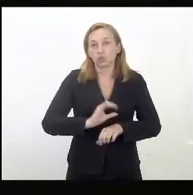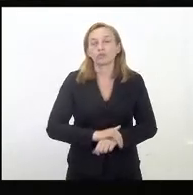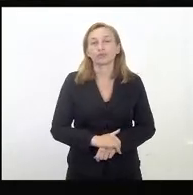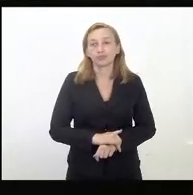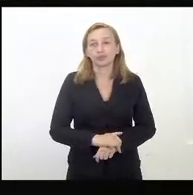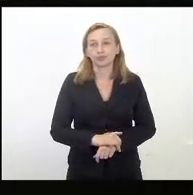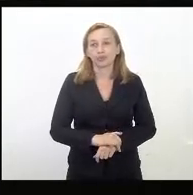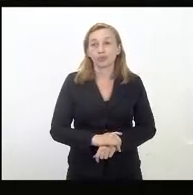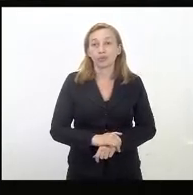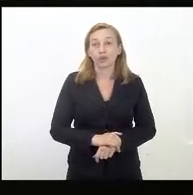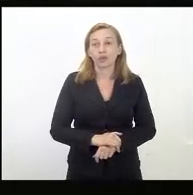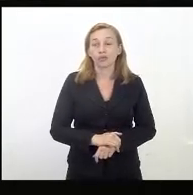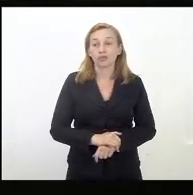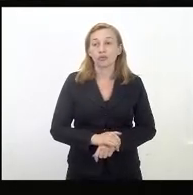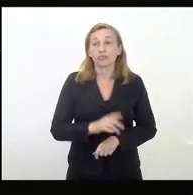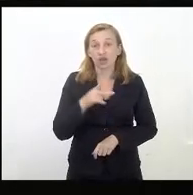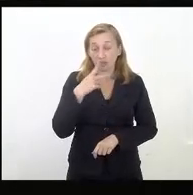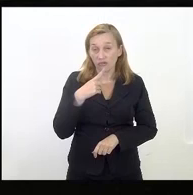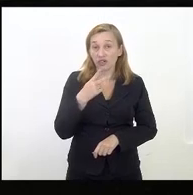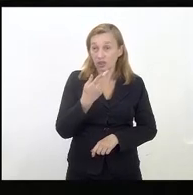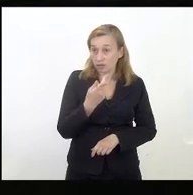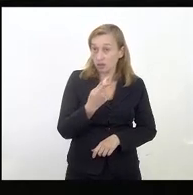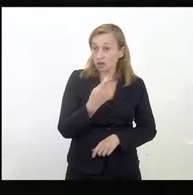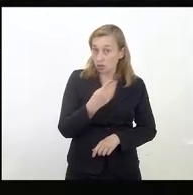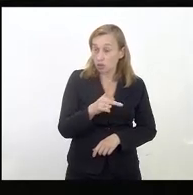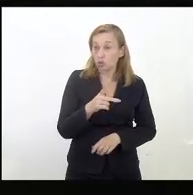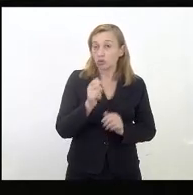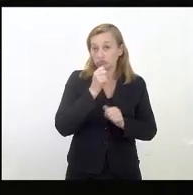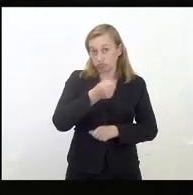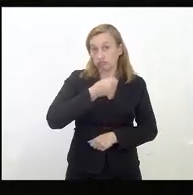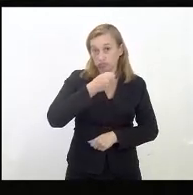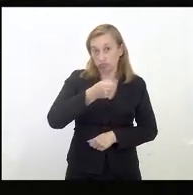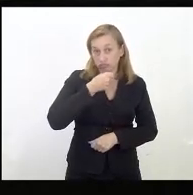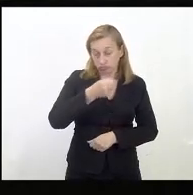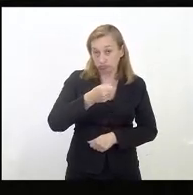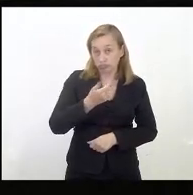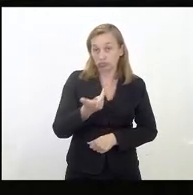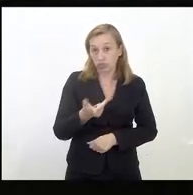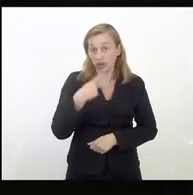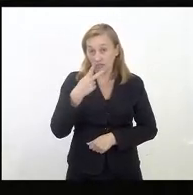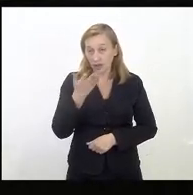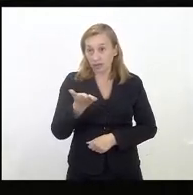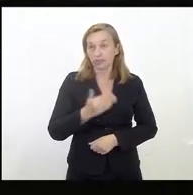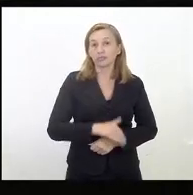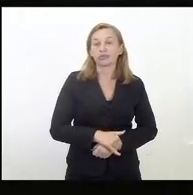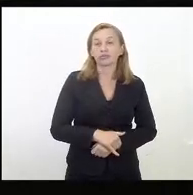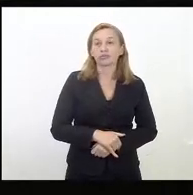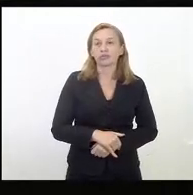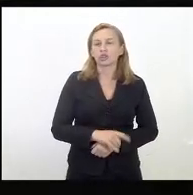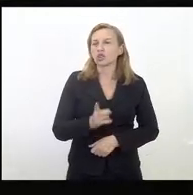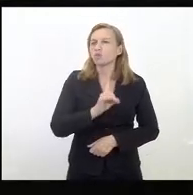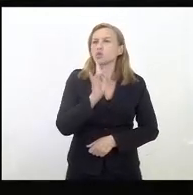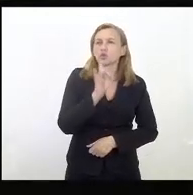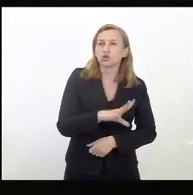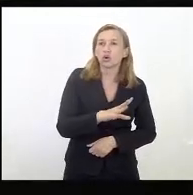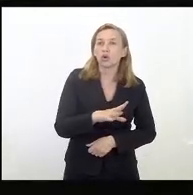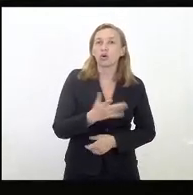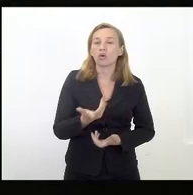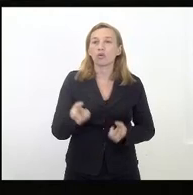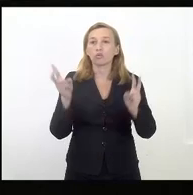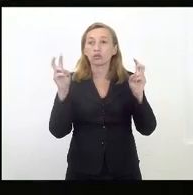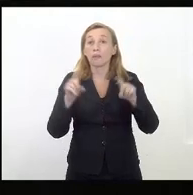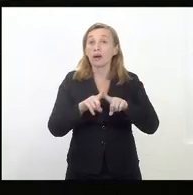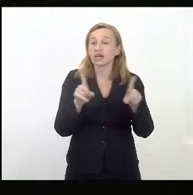e ela traz isso na sua na sua entrevista ela ela fala sobre isso que não é só questão ele